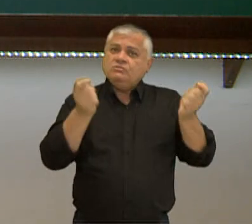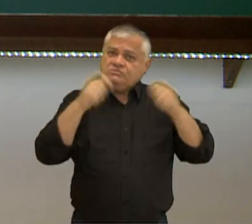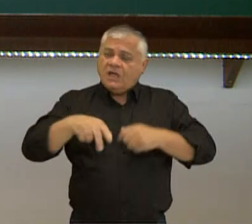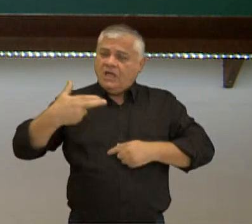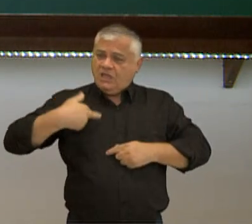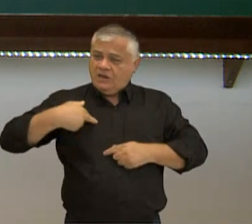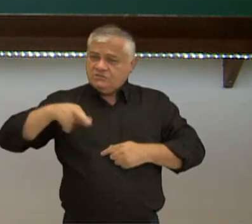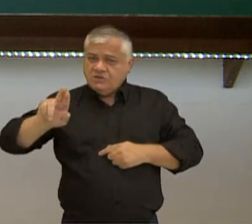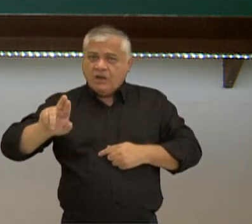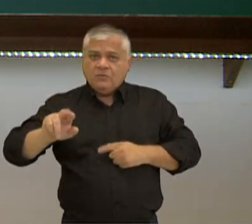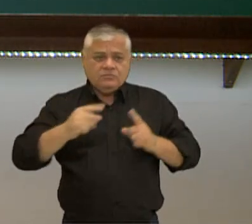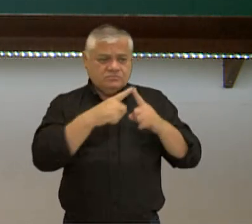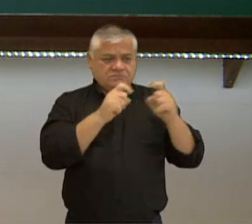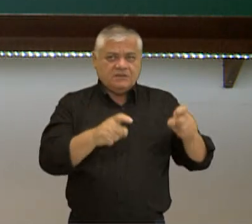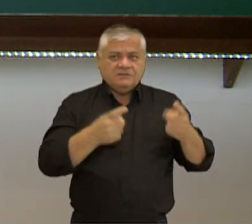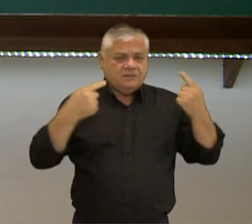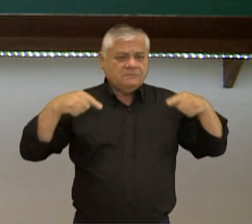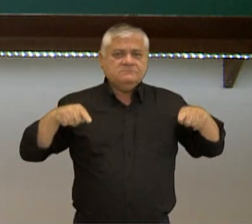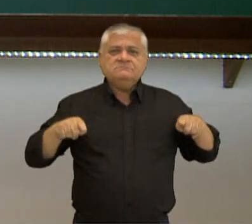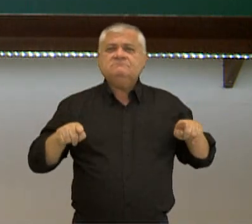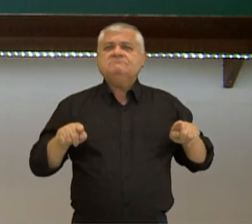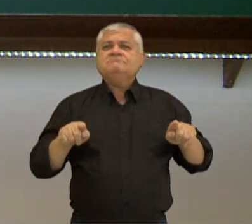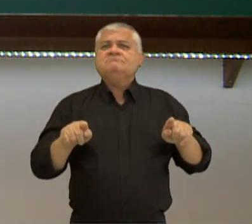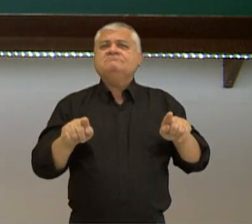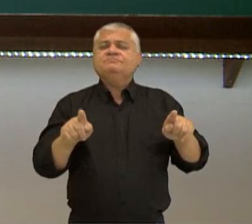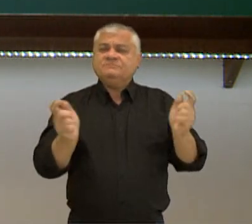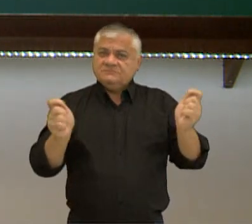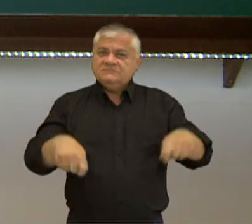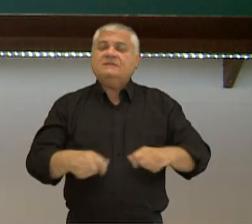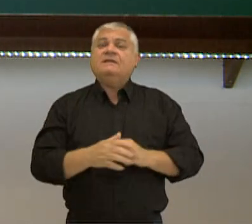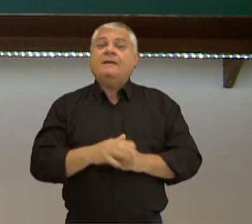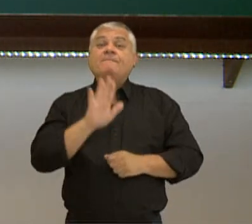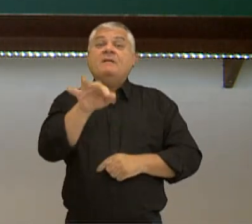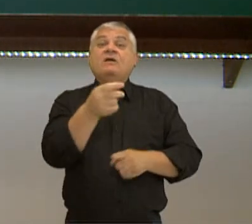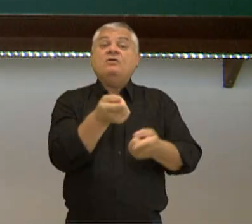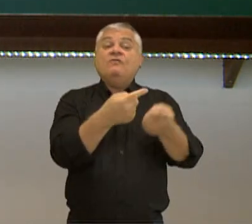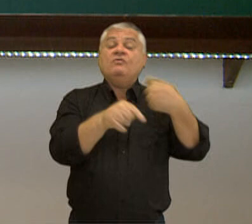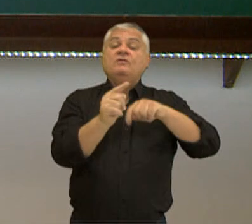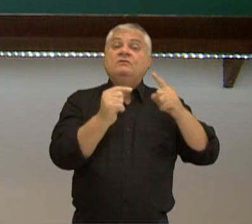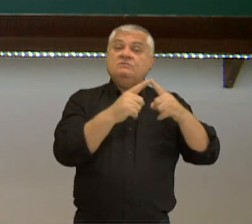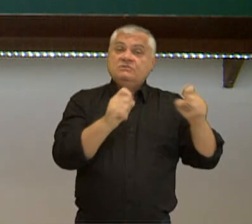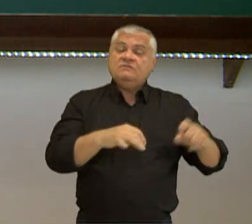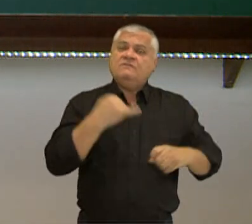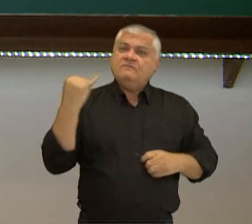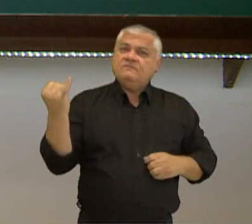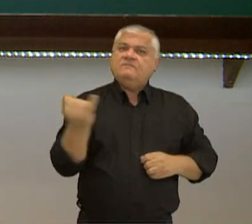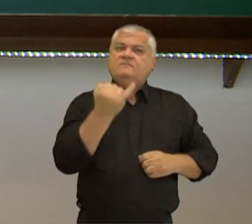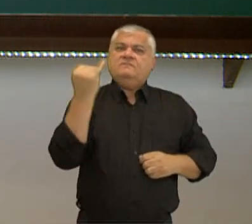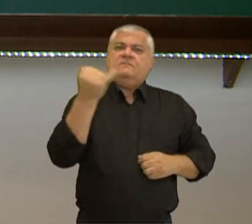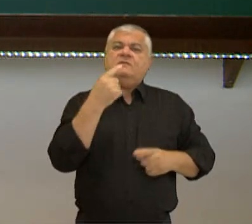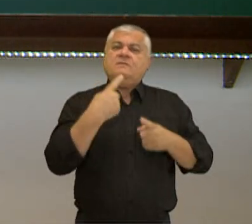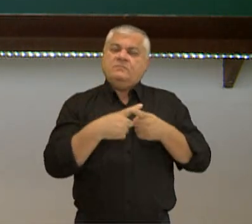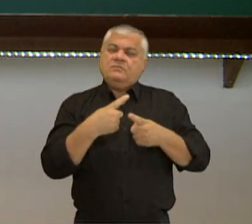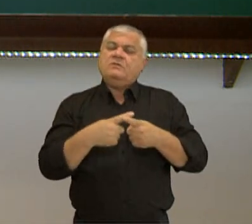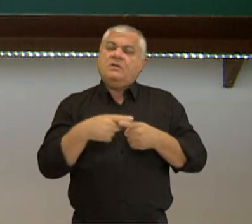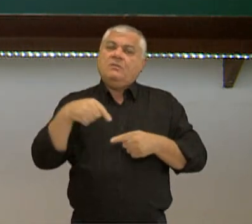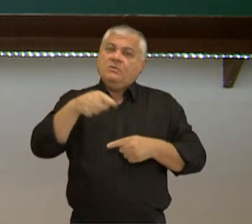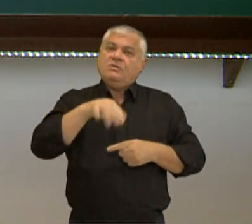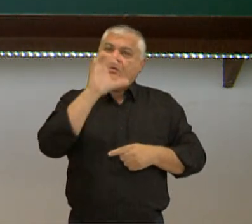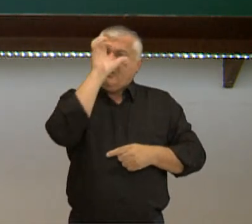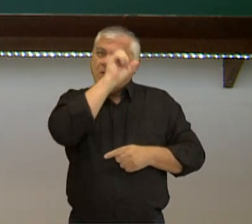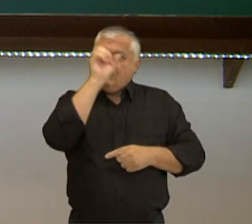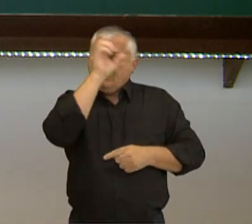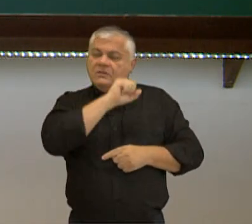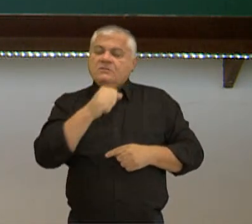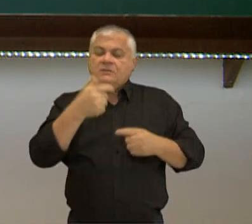bem com essas duas questões. Mas sempre lembrando, pessoal, as revoluções científicas são fundamentais, né, para essa nossa